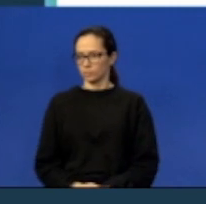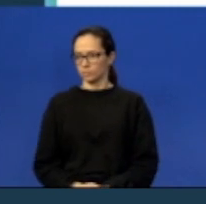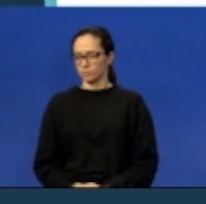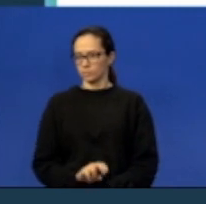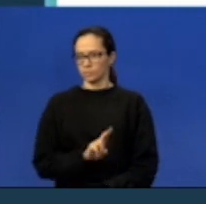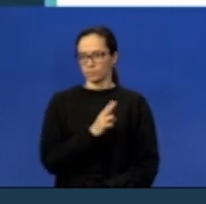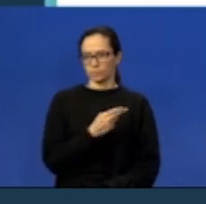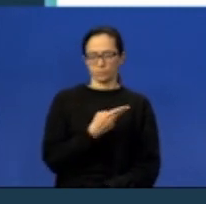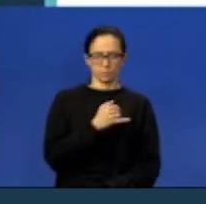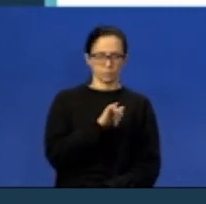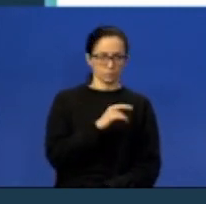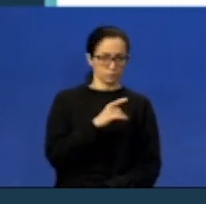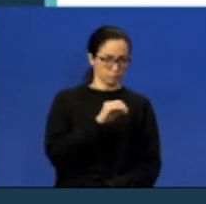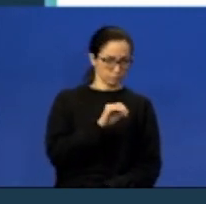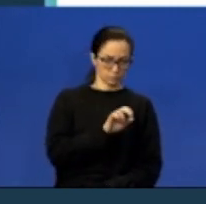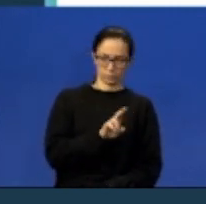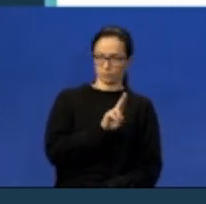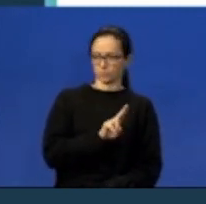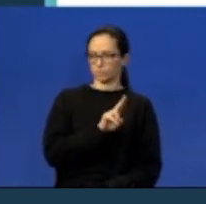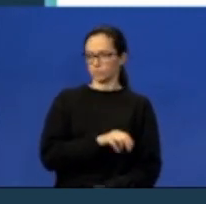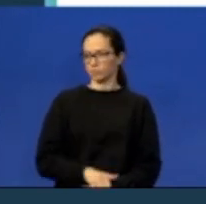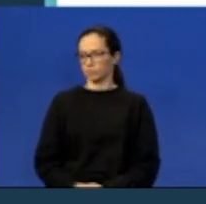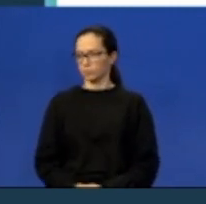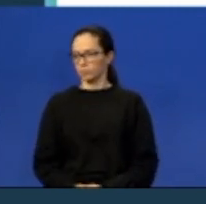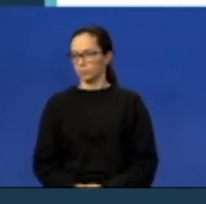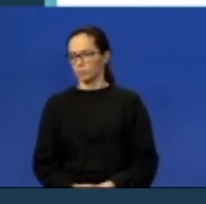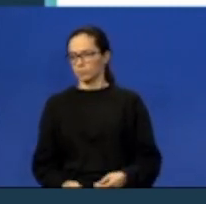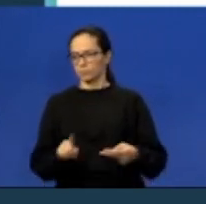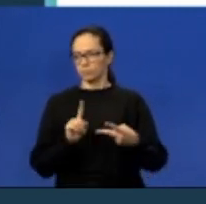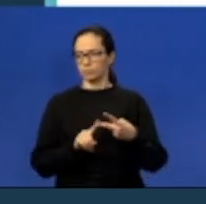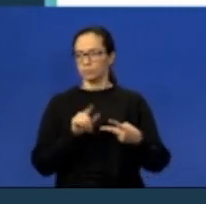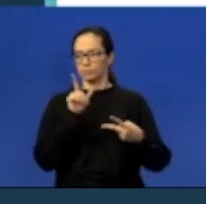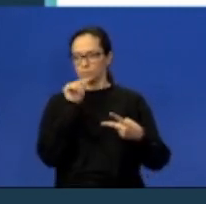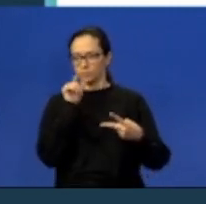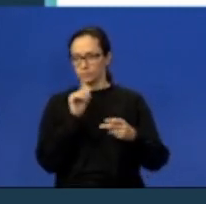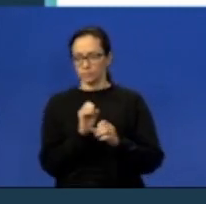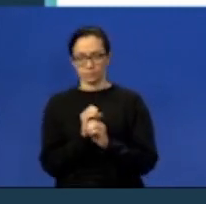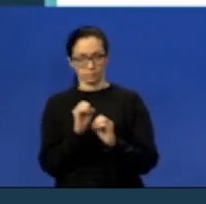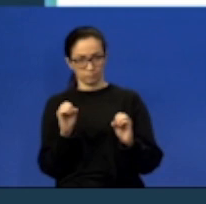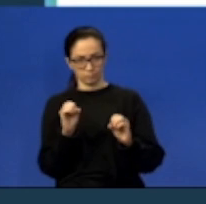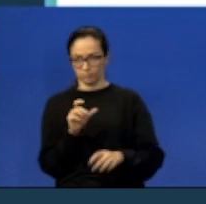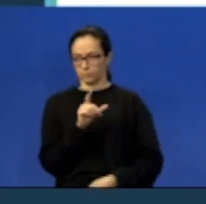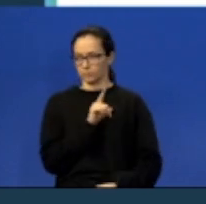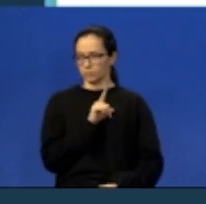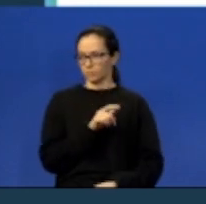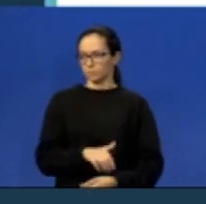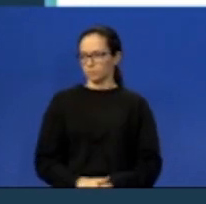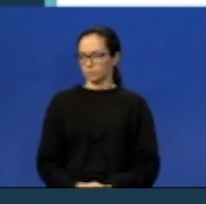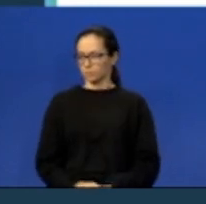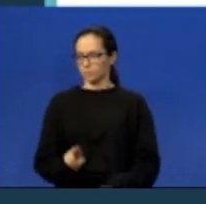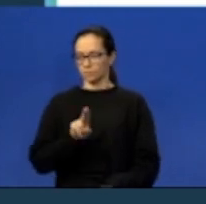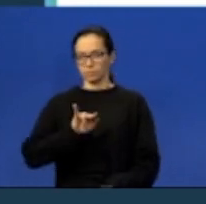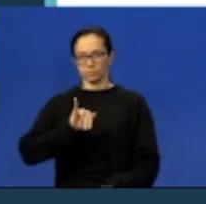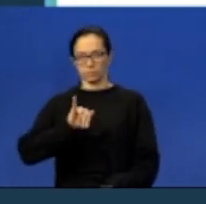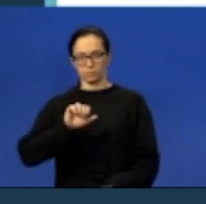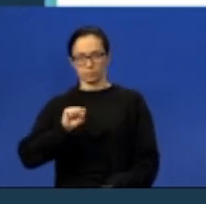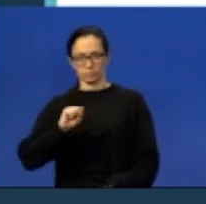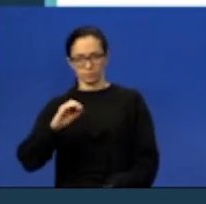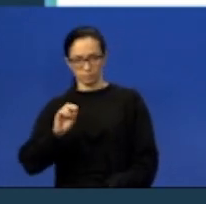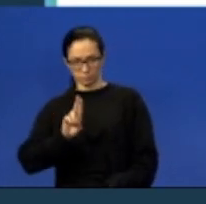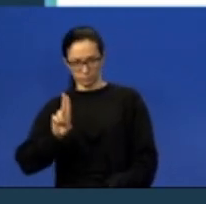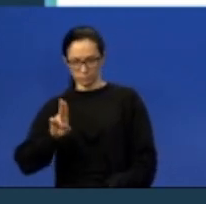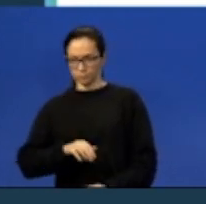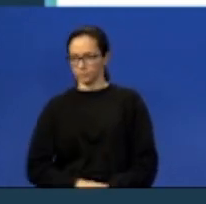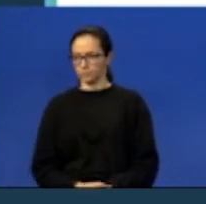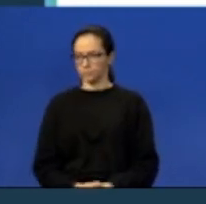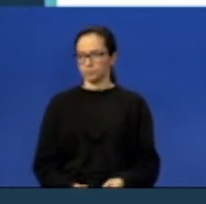hipodenso. Já a referência que a gente usa é a água, que tem valor 0, e a terminologia empregada é isodenso. E os